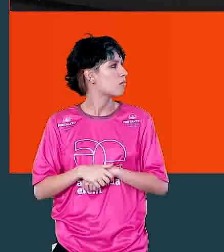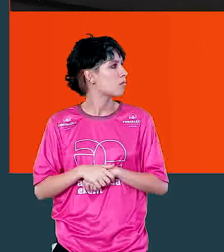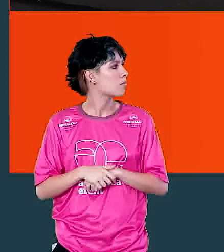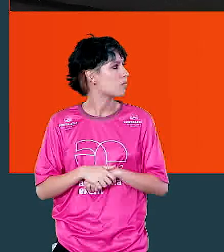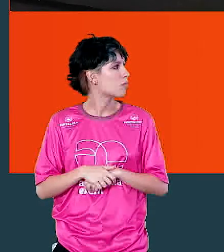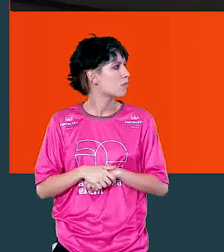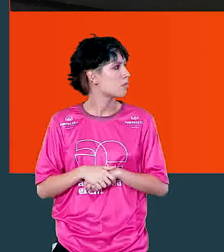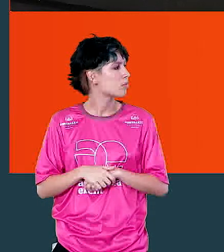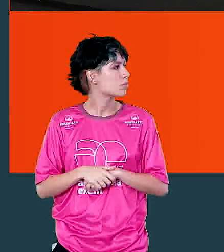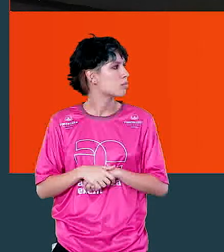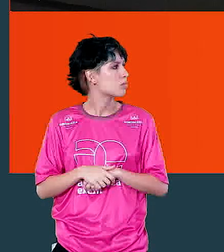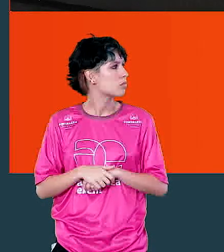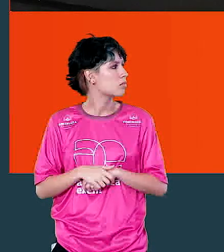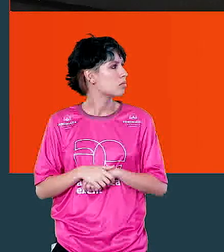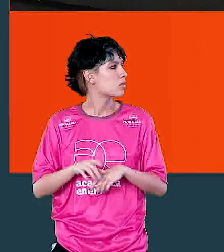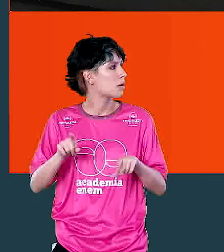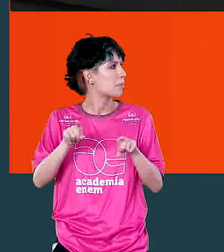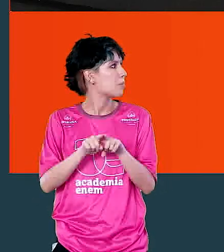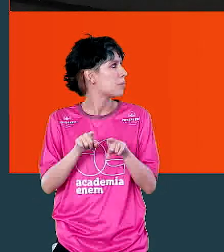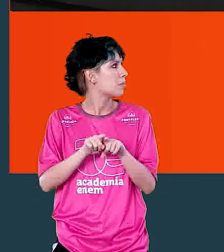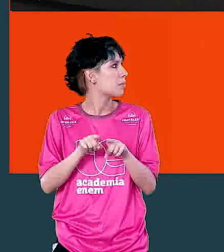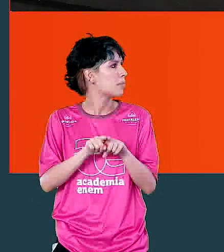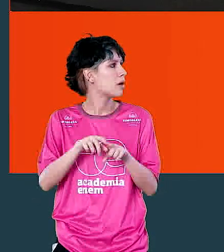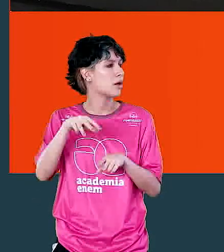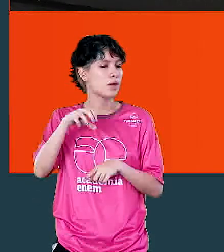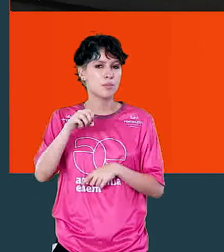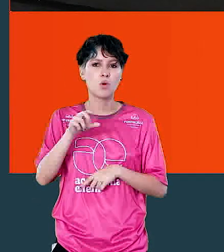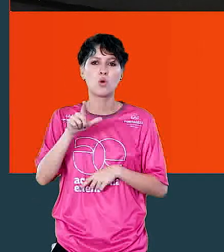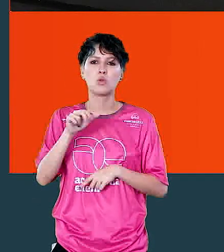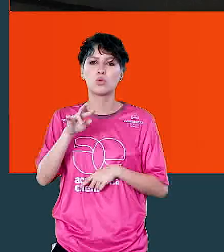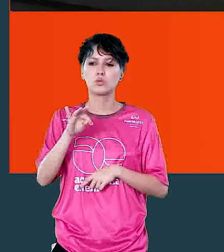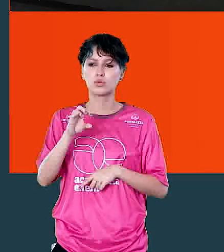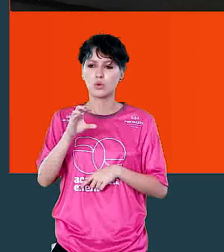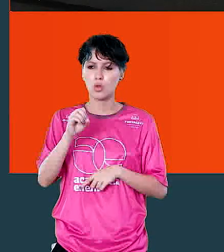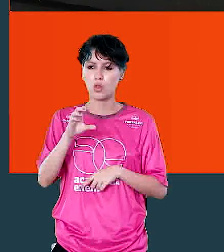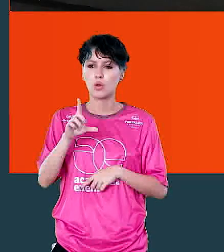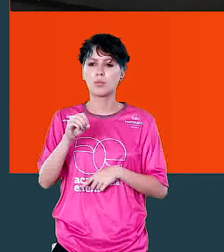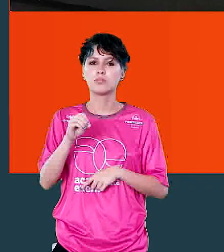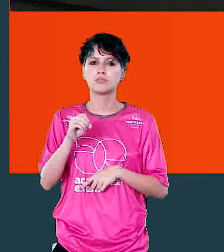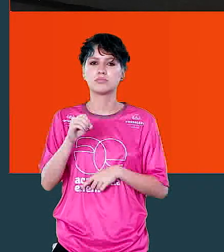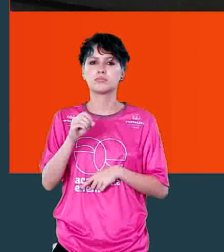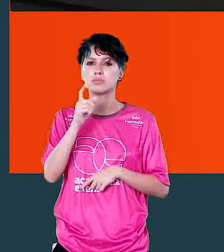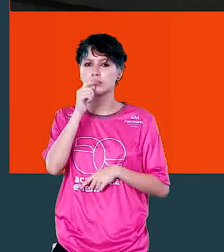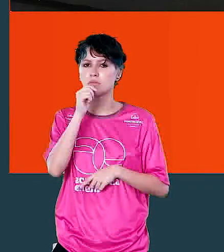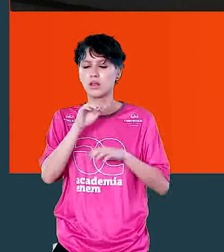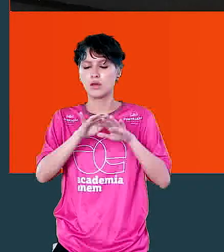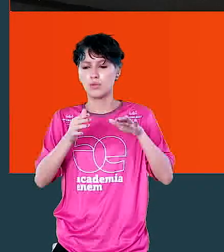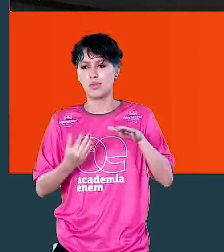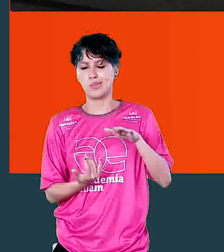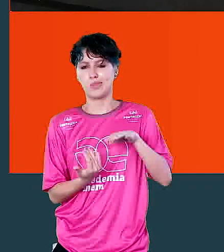O que é que vai ocasionar isso, pessoal? Vai escrever aí agora. Óxidos ácidos.